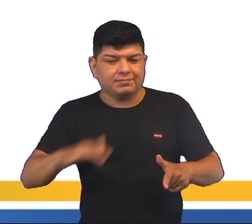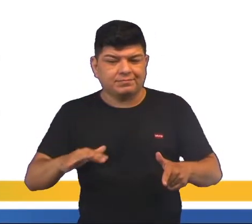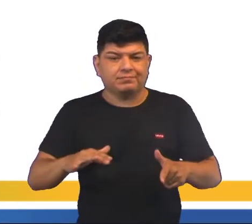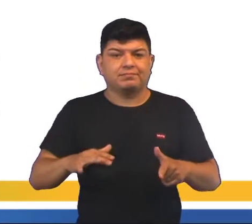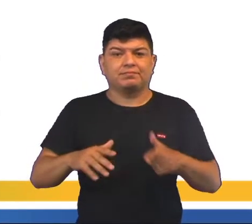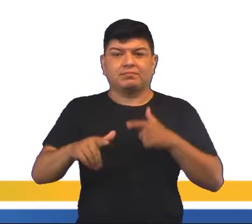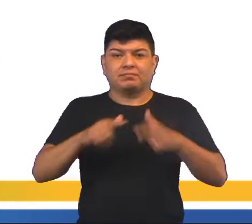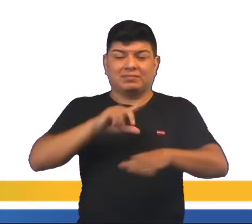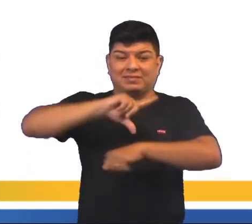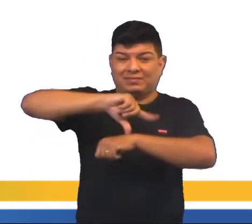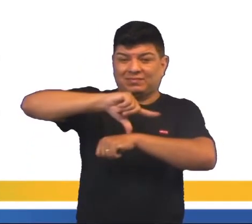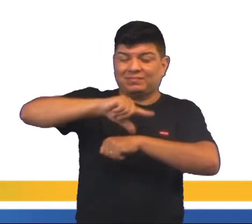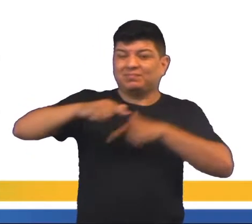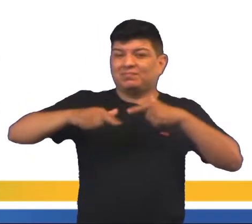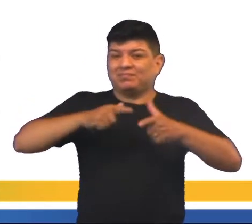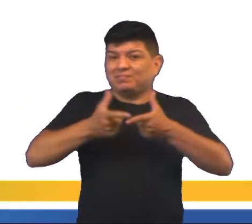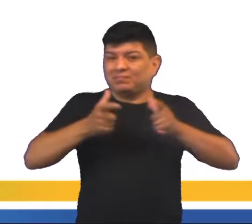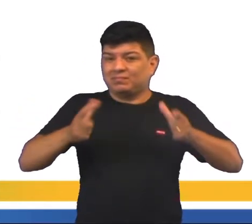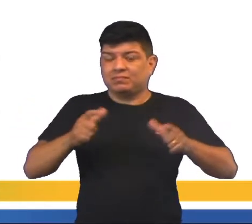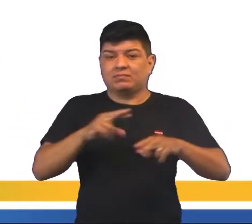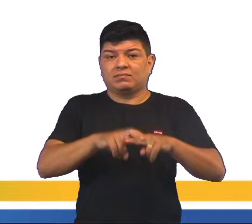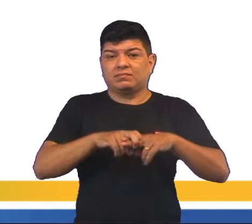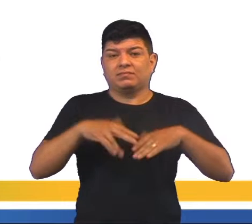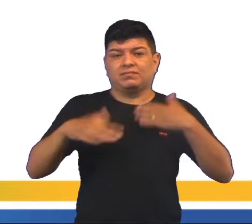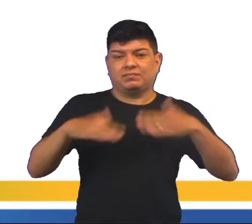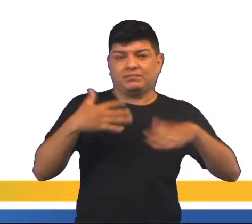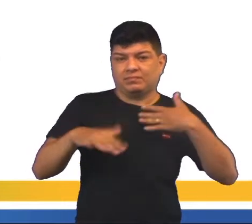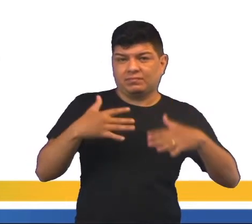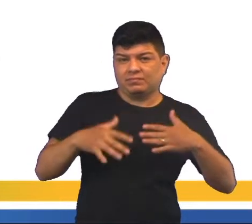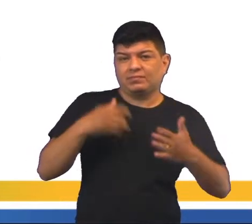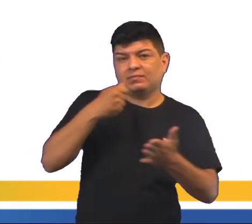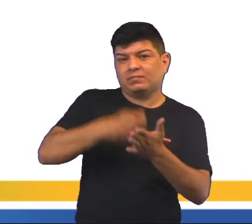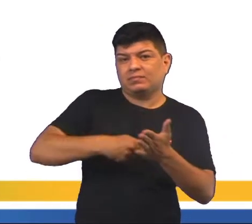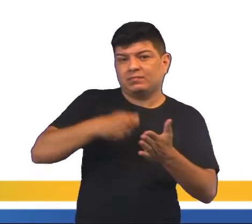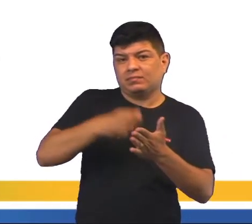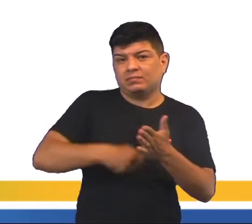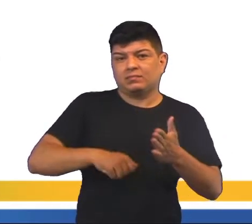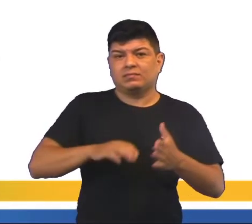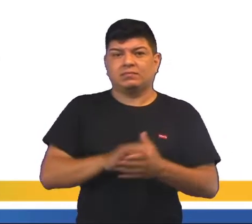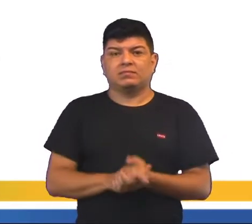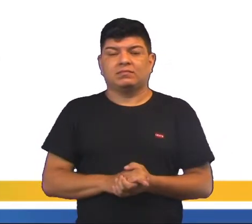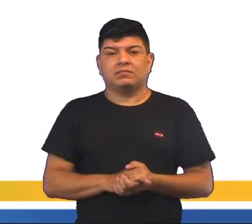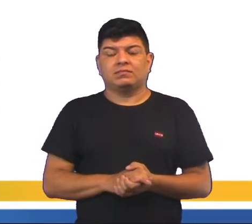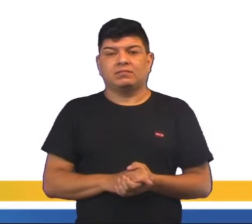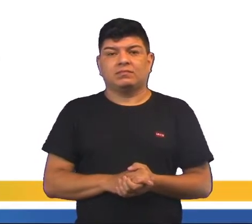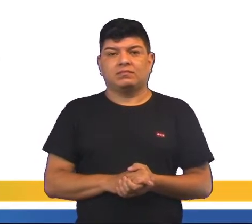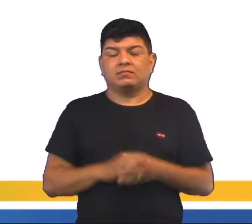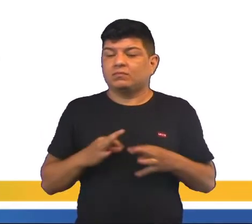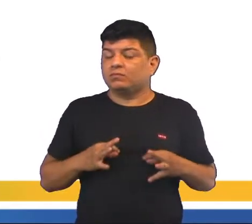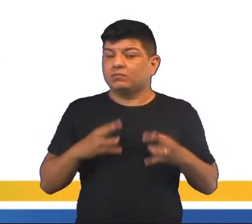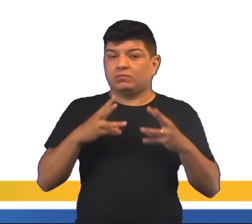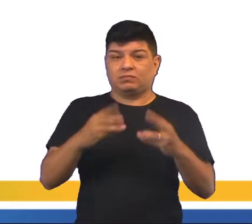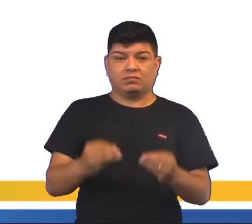trabalho excessiva, e a criação de movimentos de contestação, né, nesse